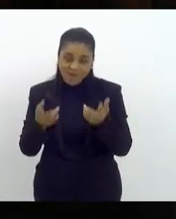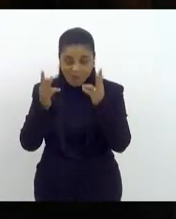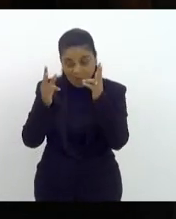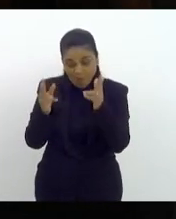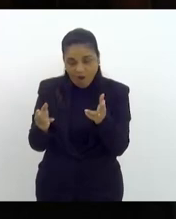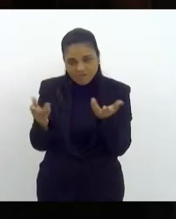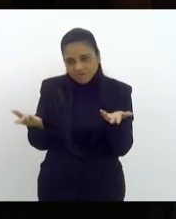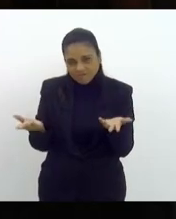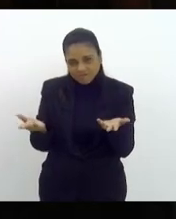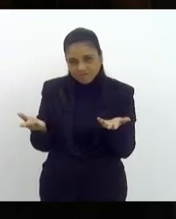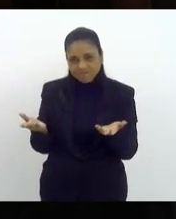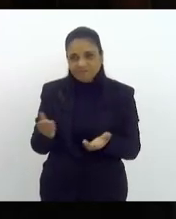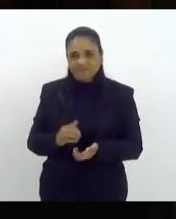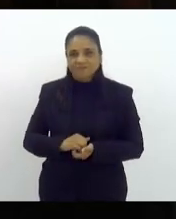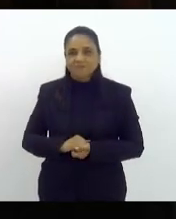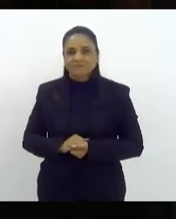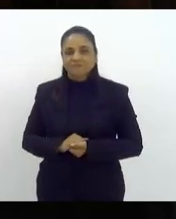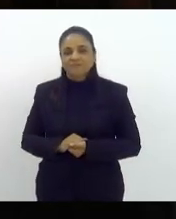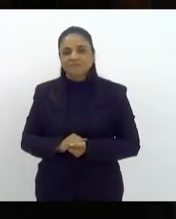diferente